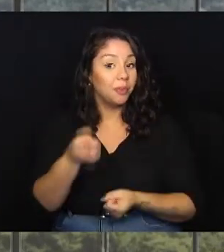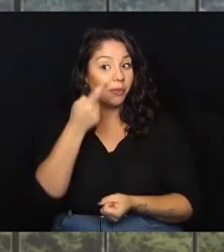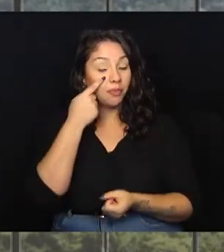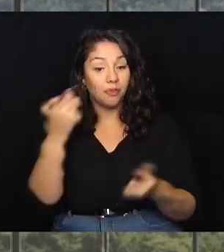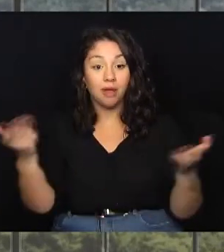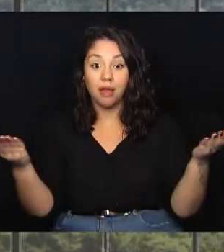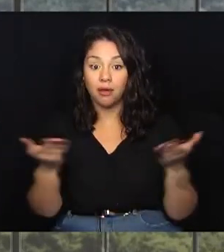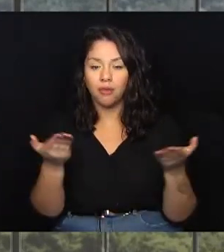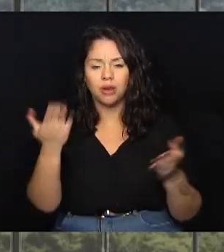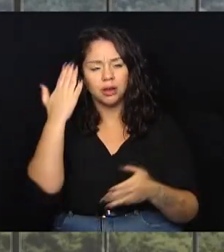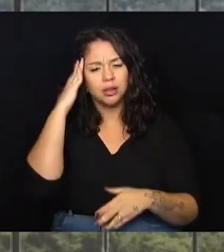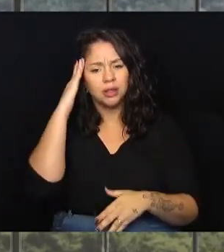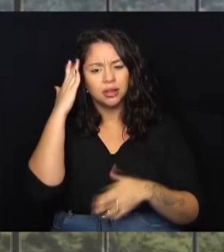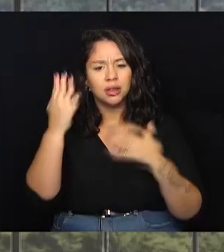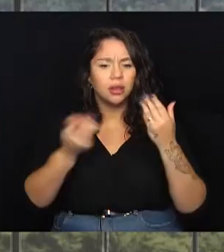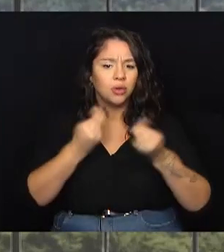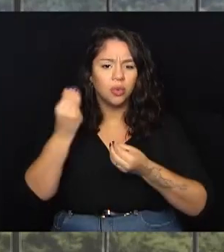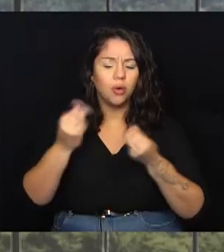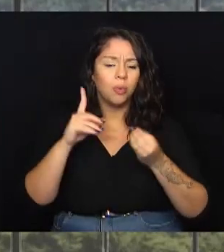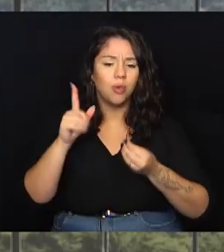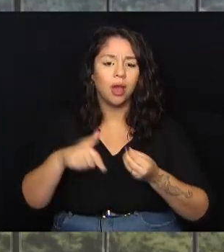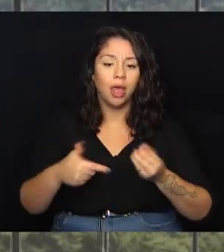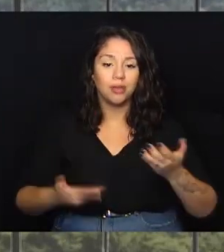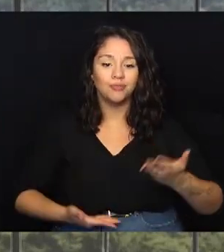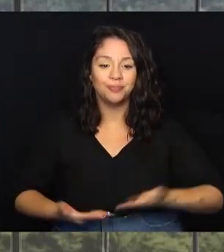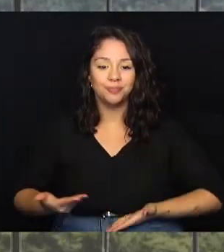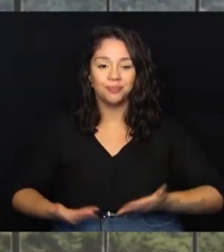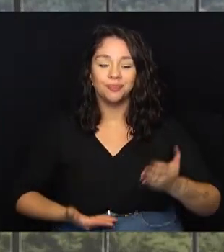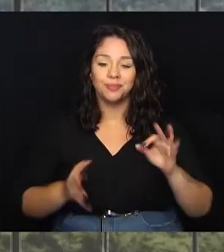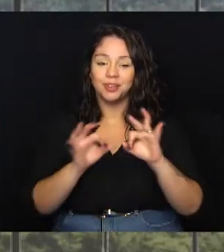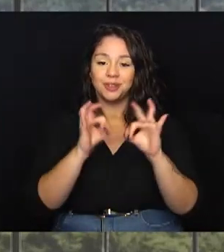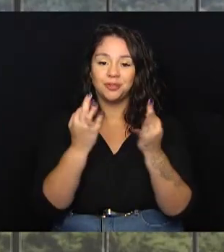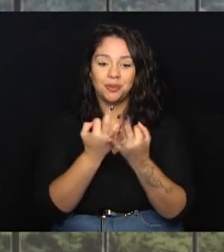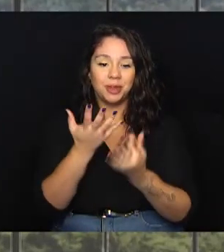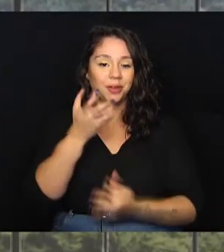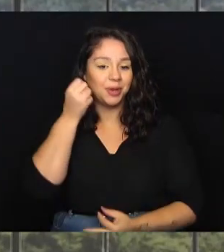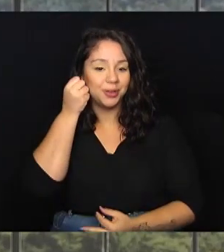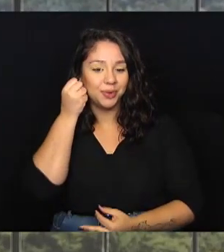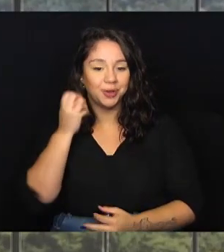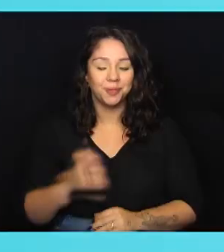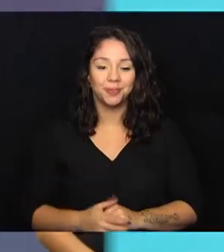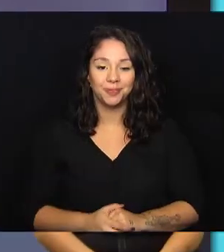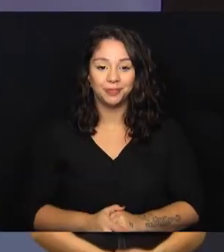e entender como é o serviço de família acolhedora.